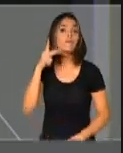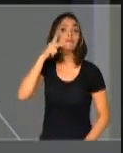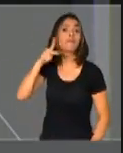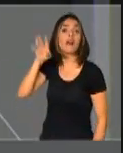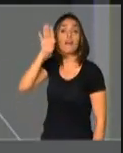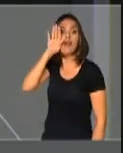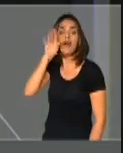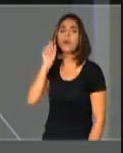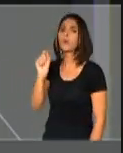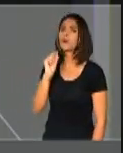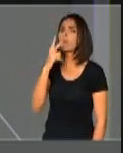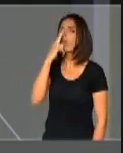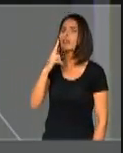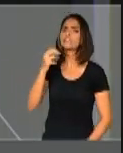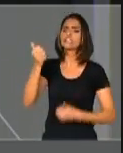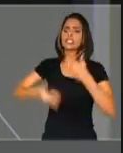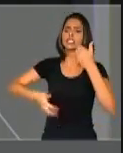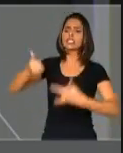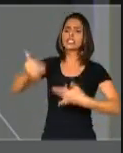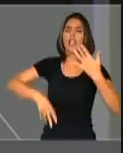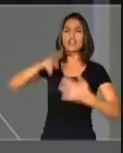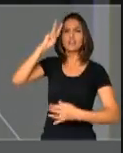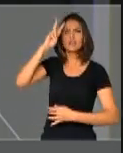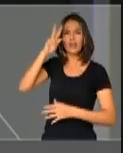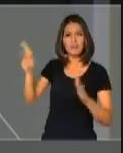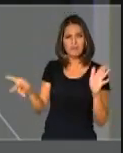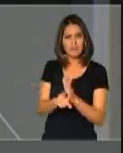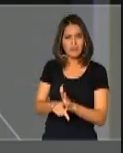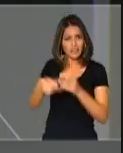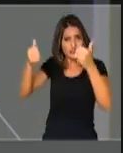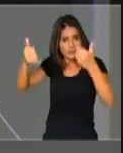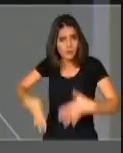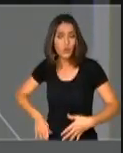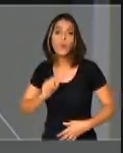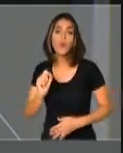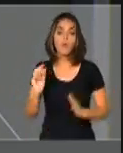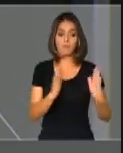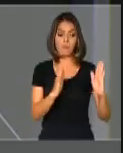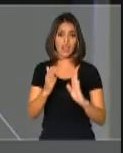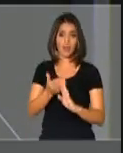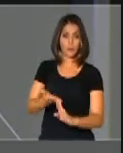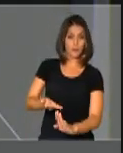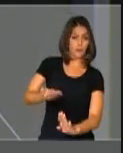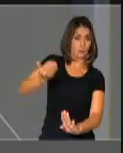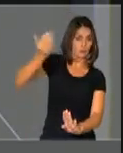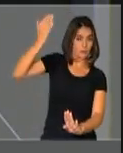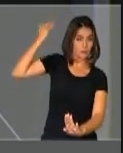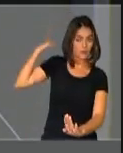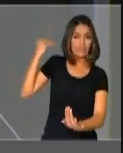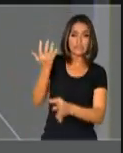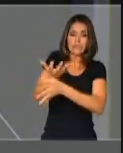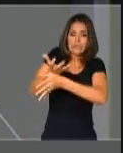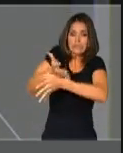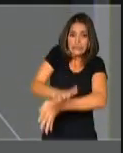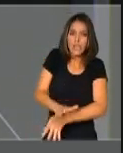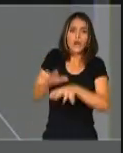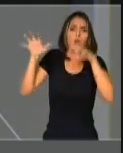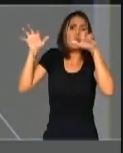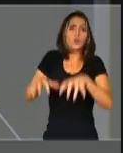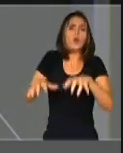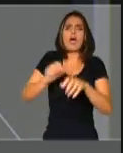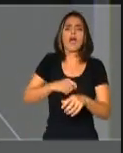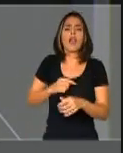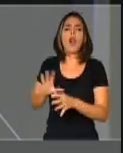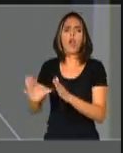Paraíba, histórias contadas pela própria imprensa falam que nos períodos passados de seca, até mesmo o comércio